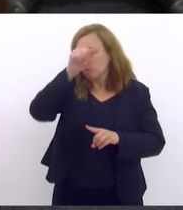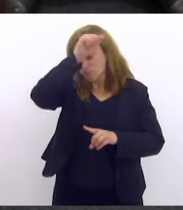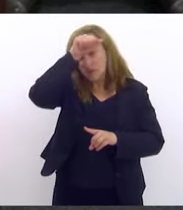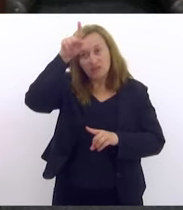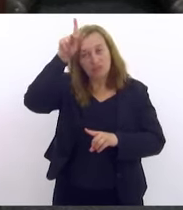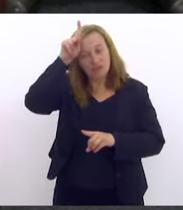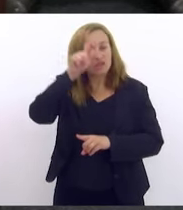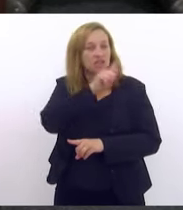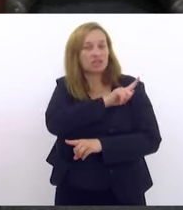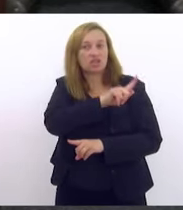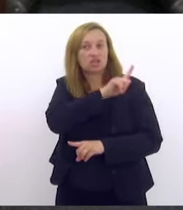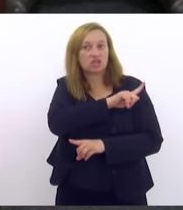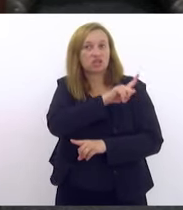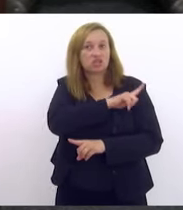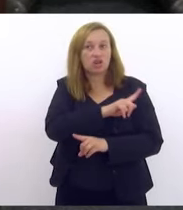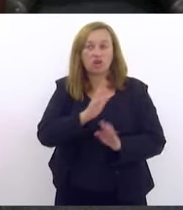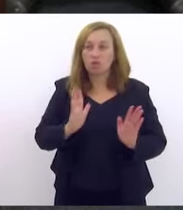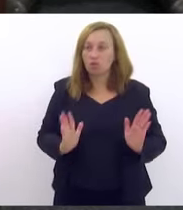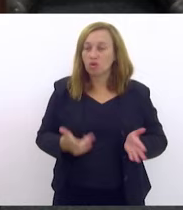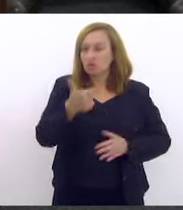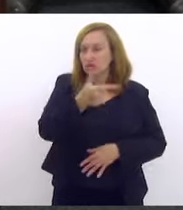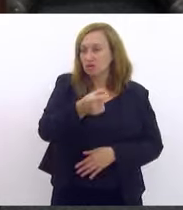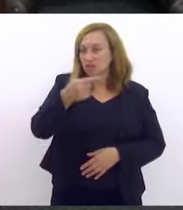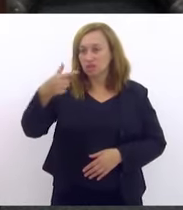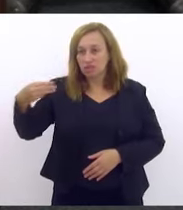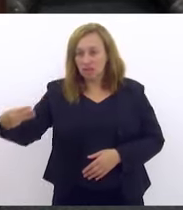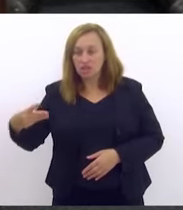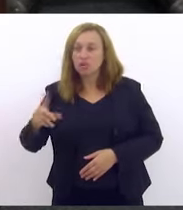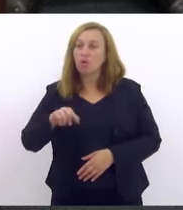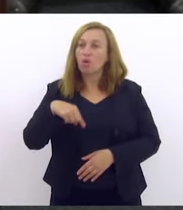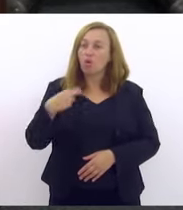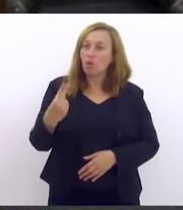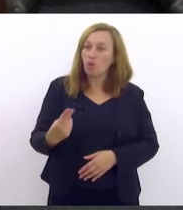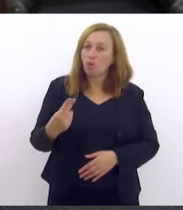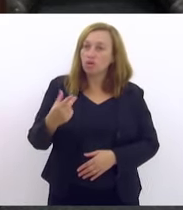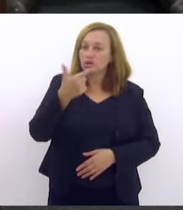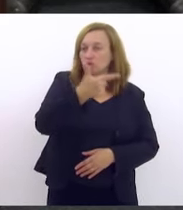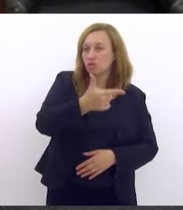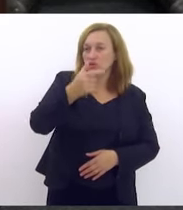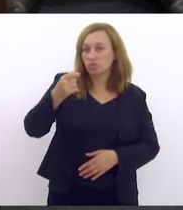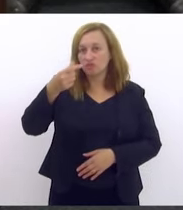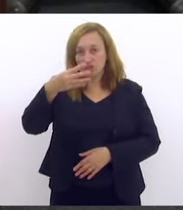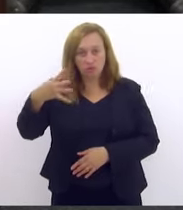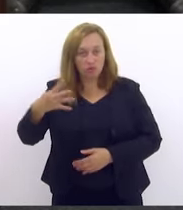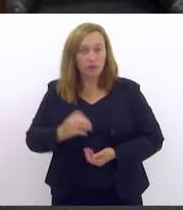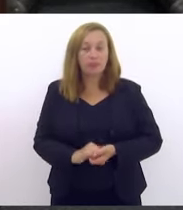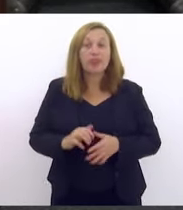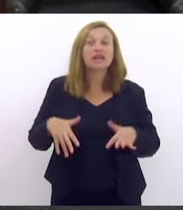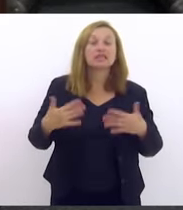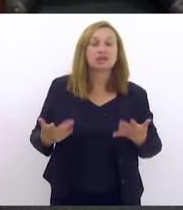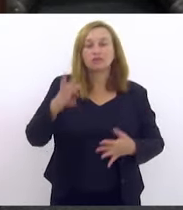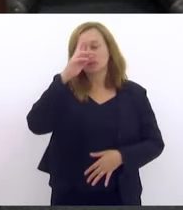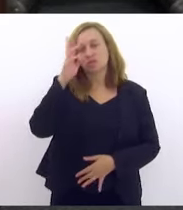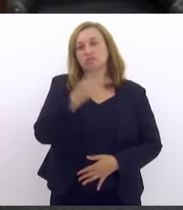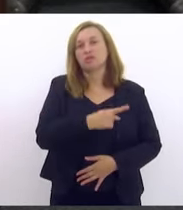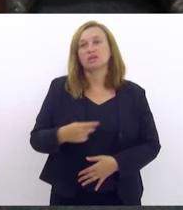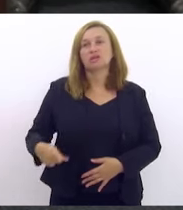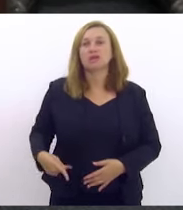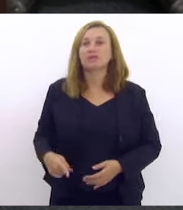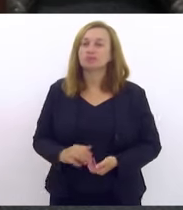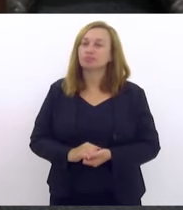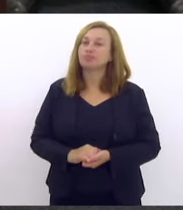na gestão hoje em 23 ou de quem estará em 2024. Então, presidente,